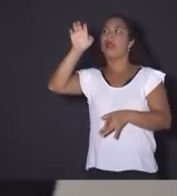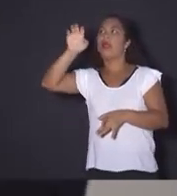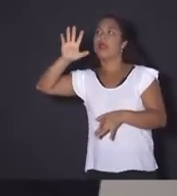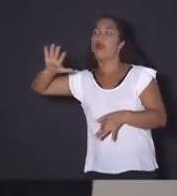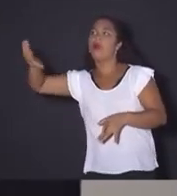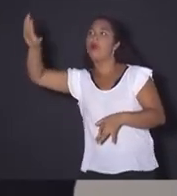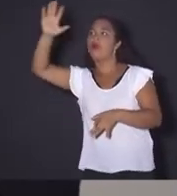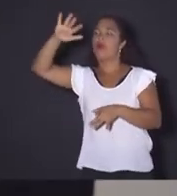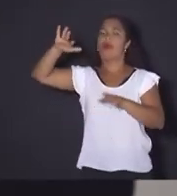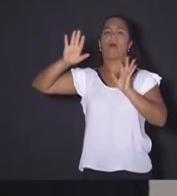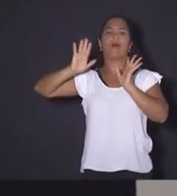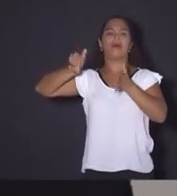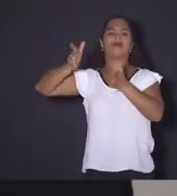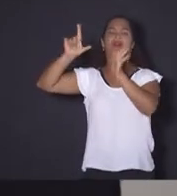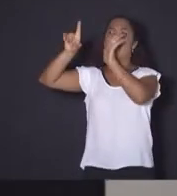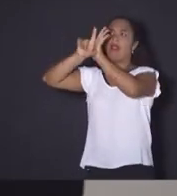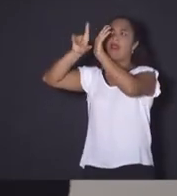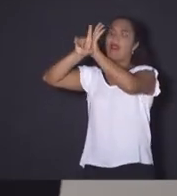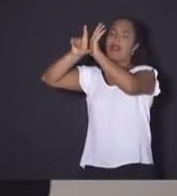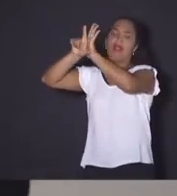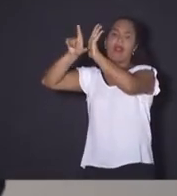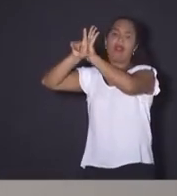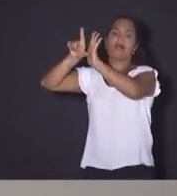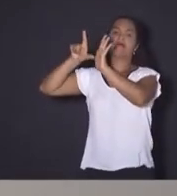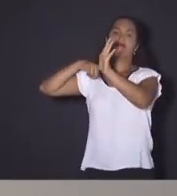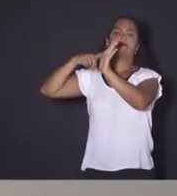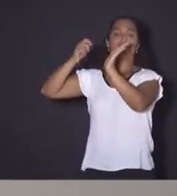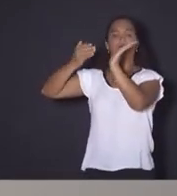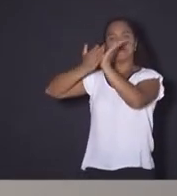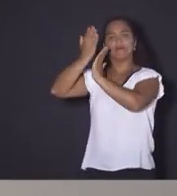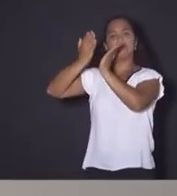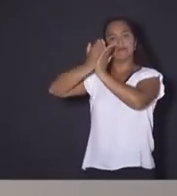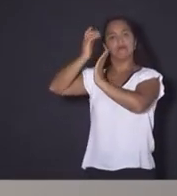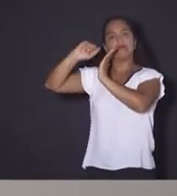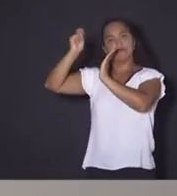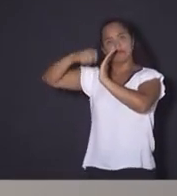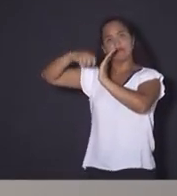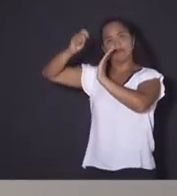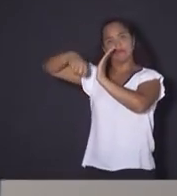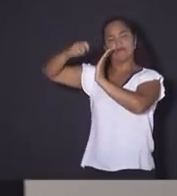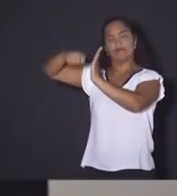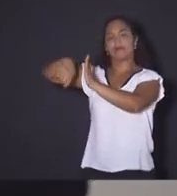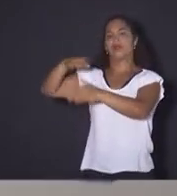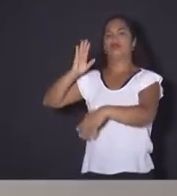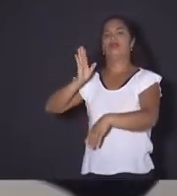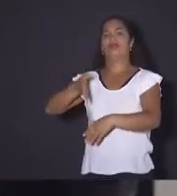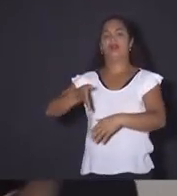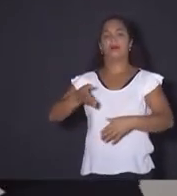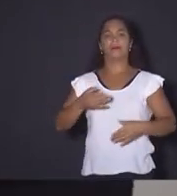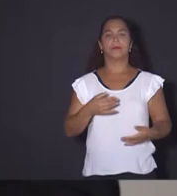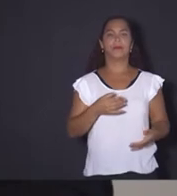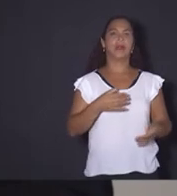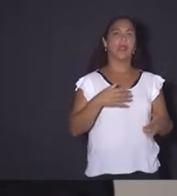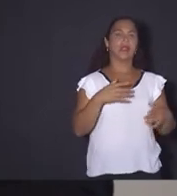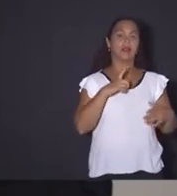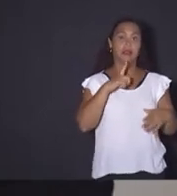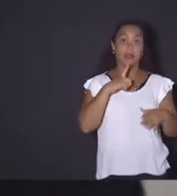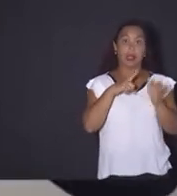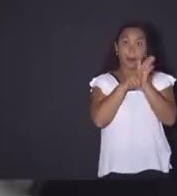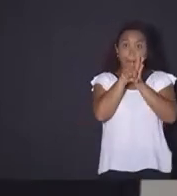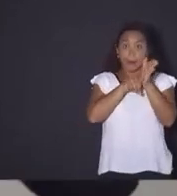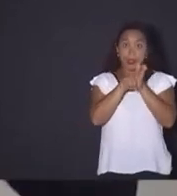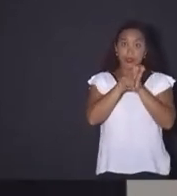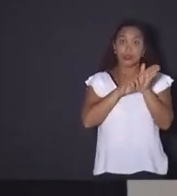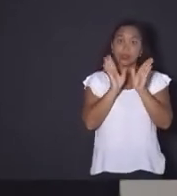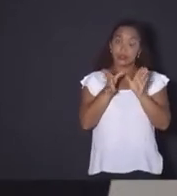semelhantes. Existe hoje um ranking dos países que mais têm aberto os seus dados, dos